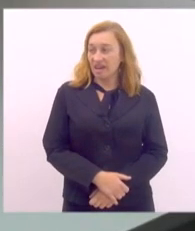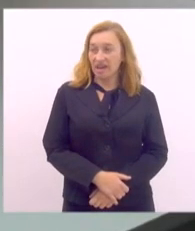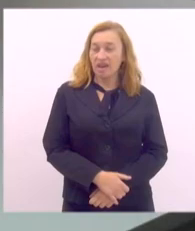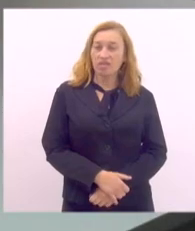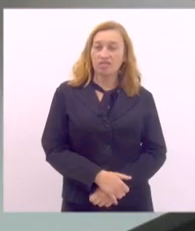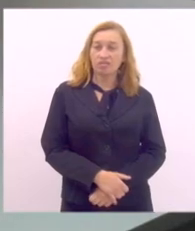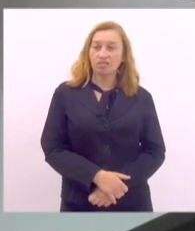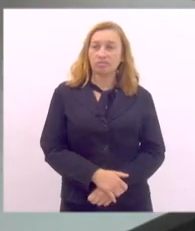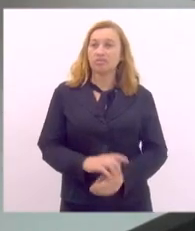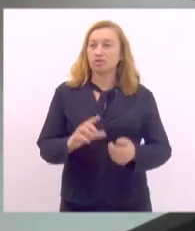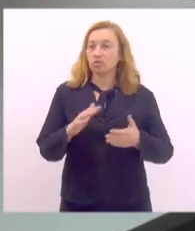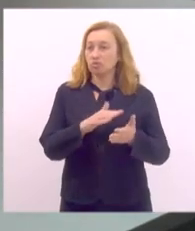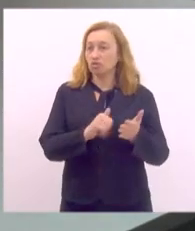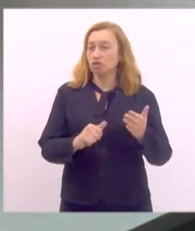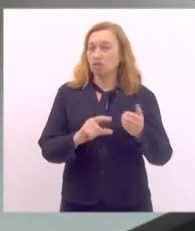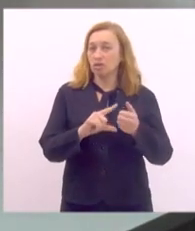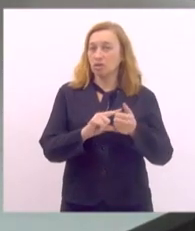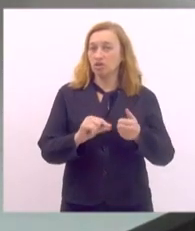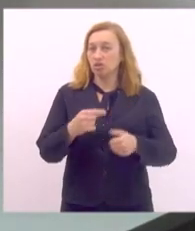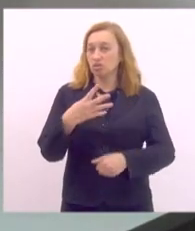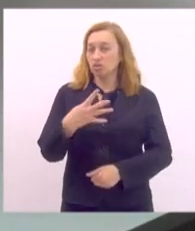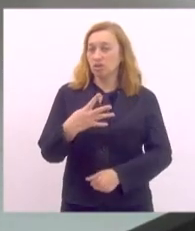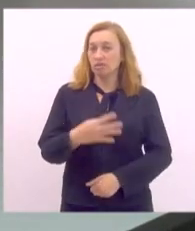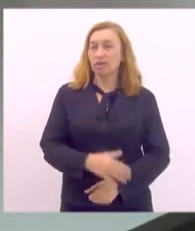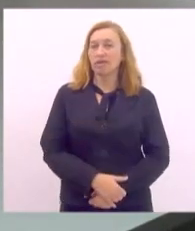artigo 6º?